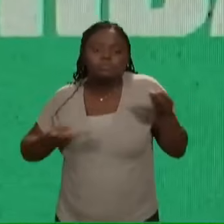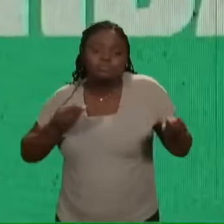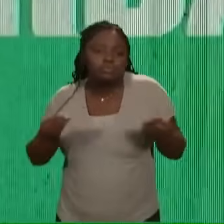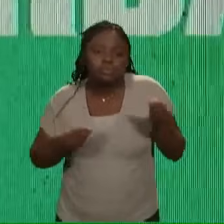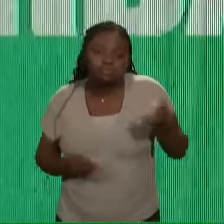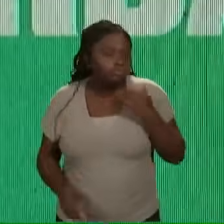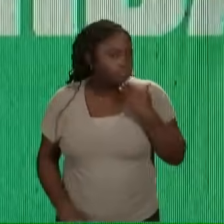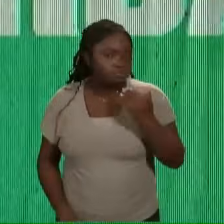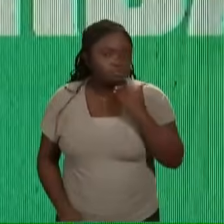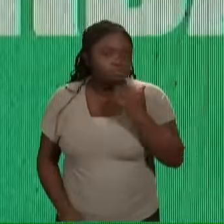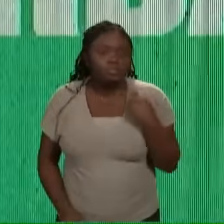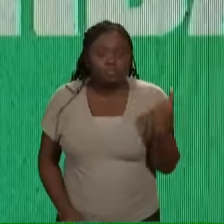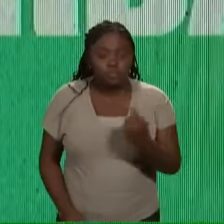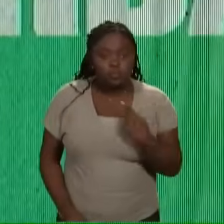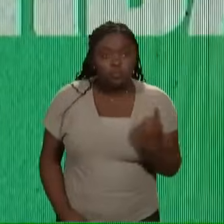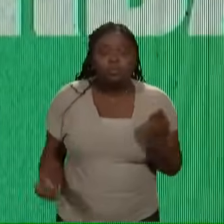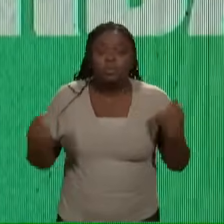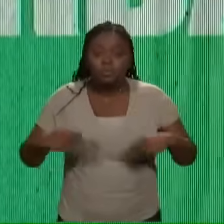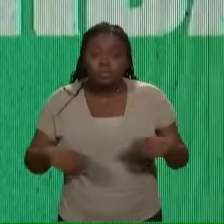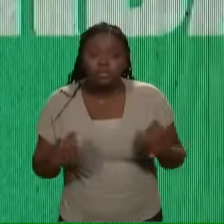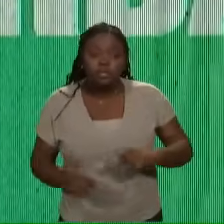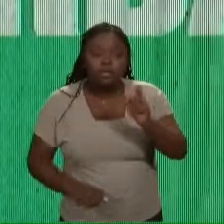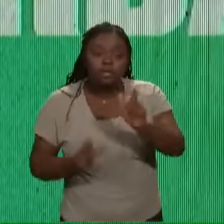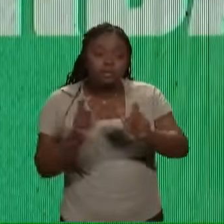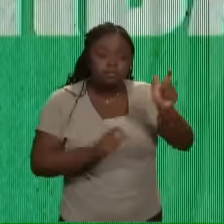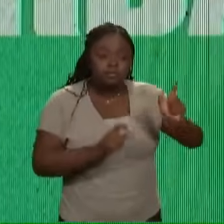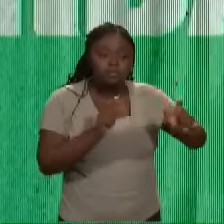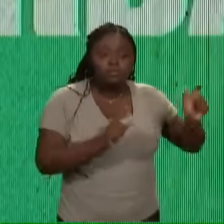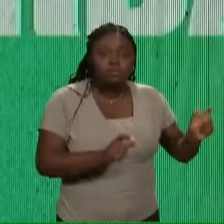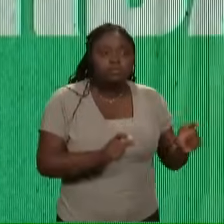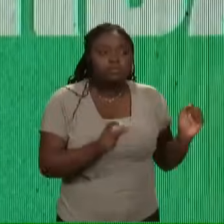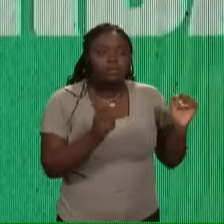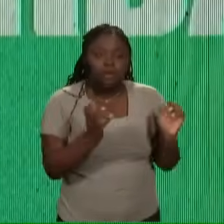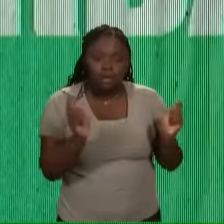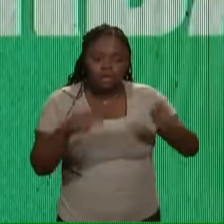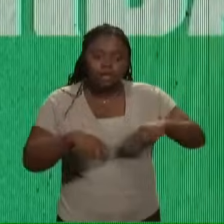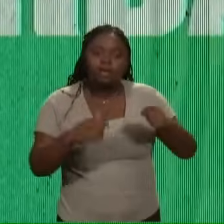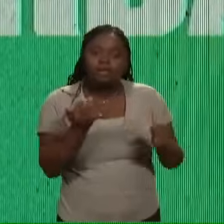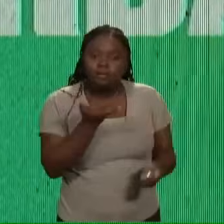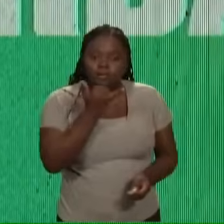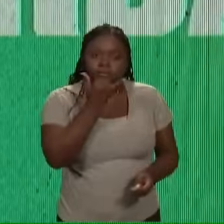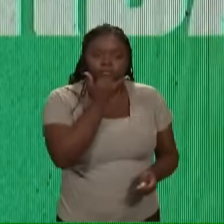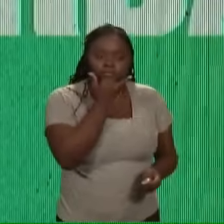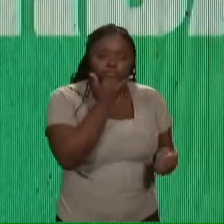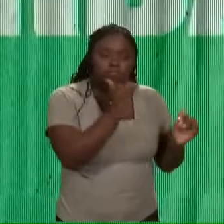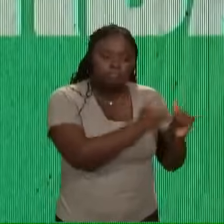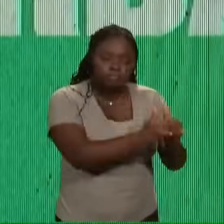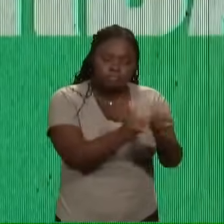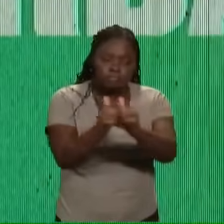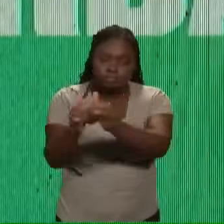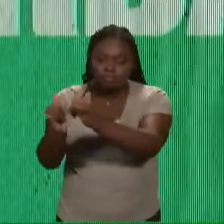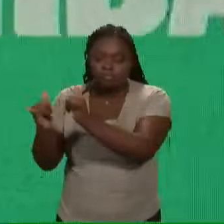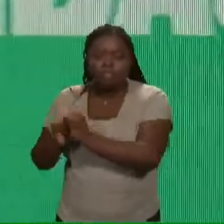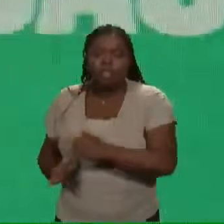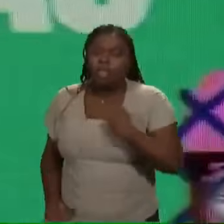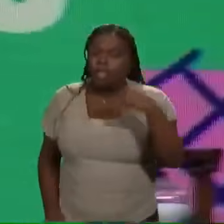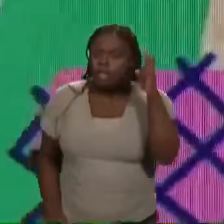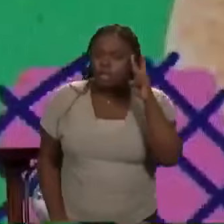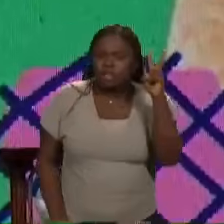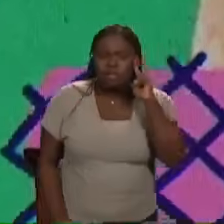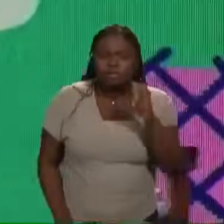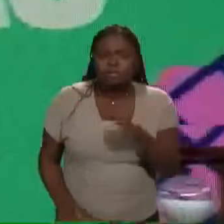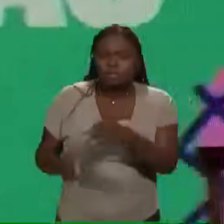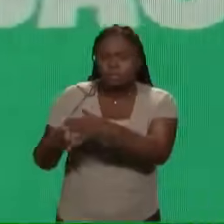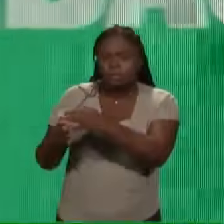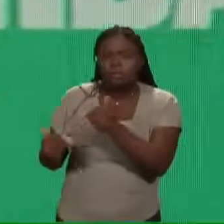Não adianta. Nós precisamos ser pessoas que liberam perdão e que perdoam e que falam que perdoam. Me lembro que uma vez eu fui